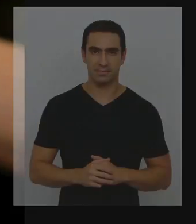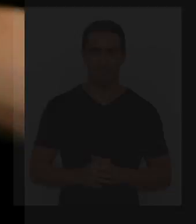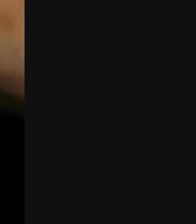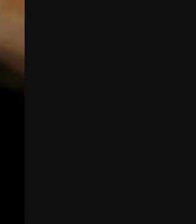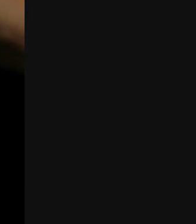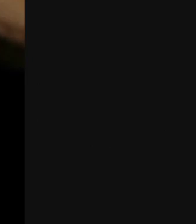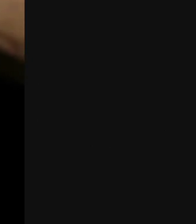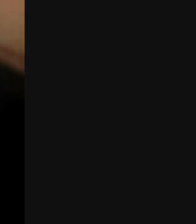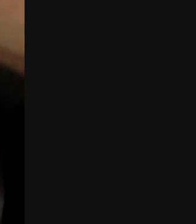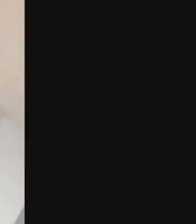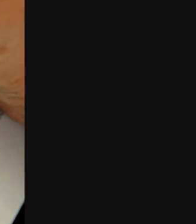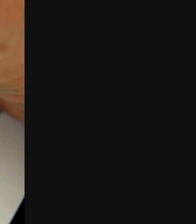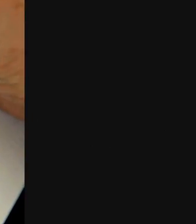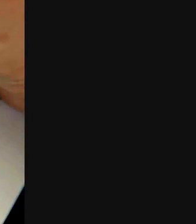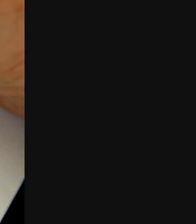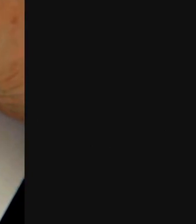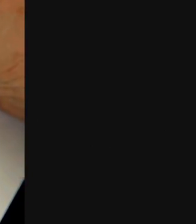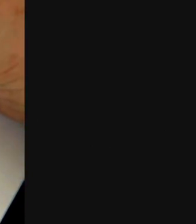A gente ainda não o que a gente tem por aí.